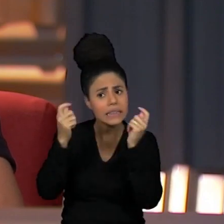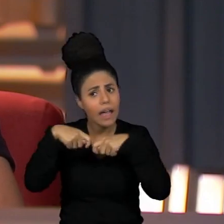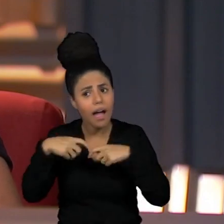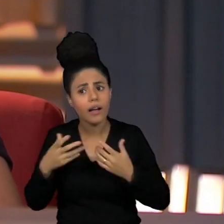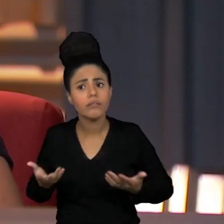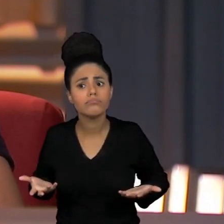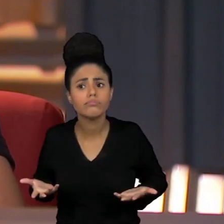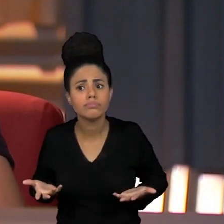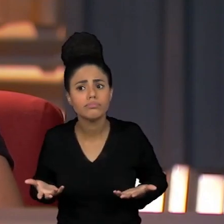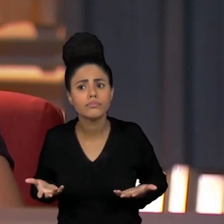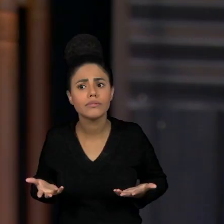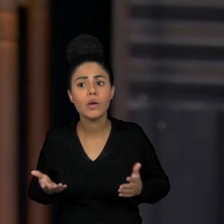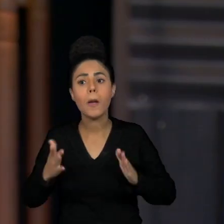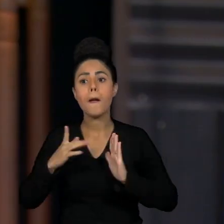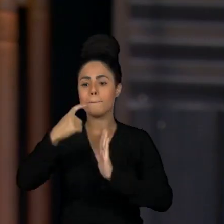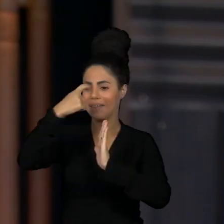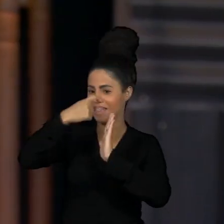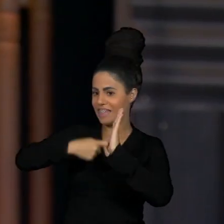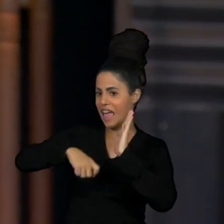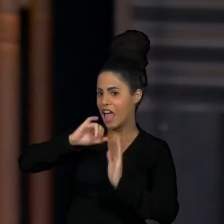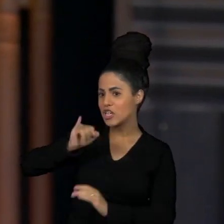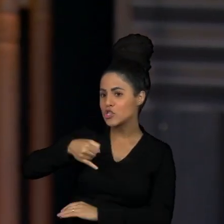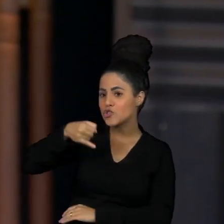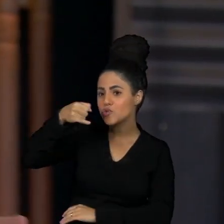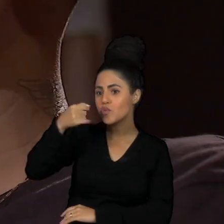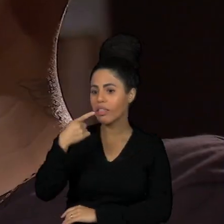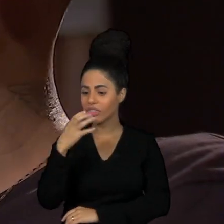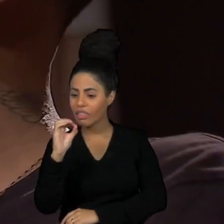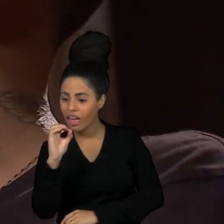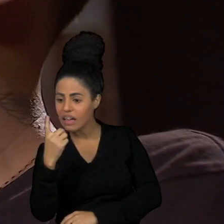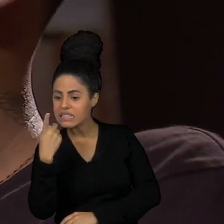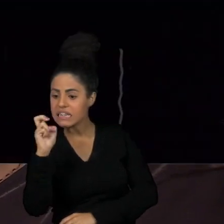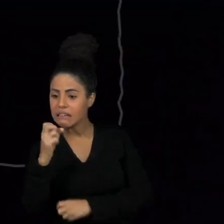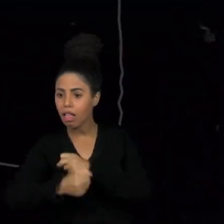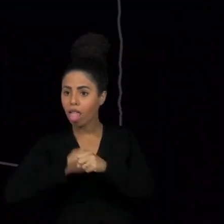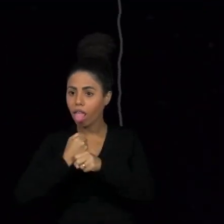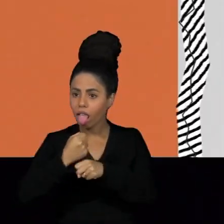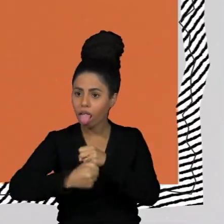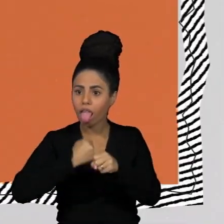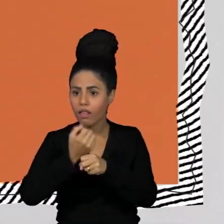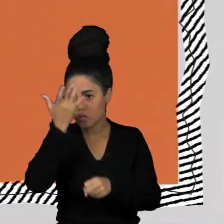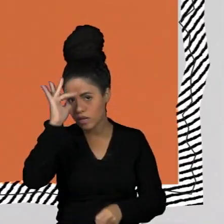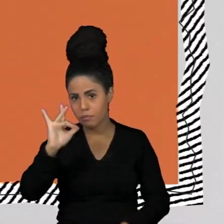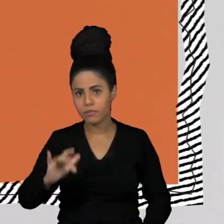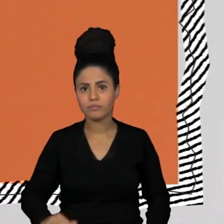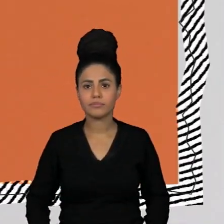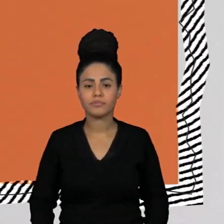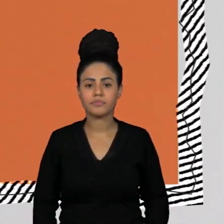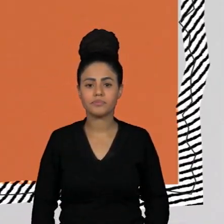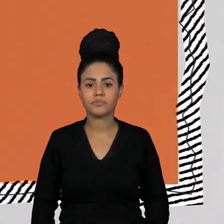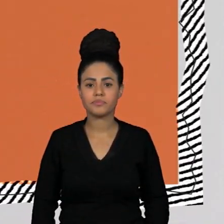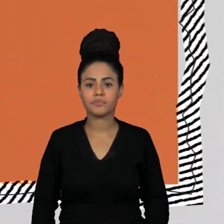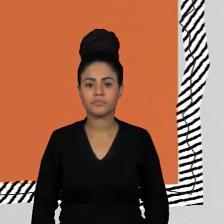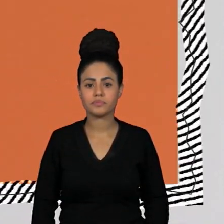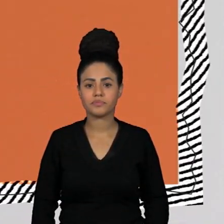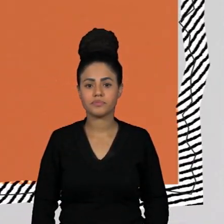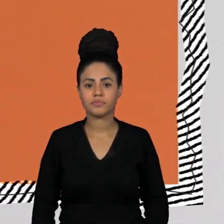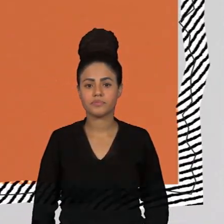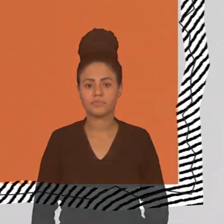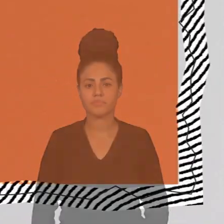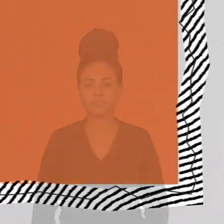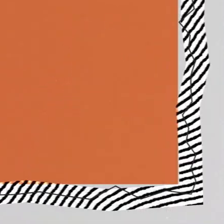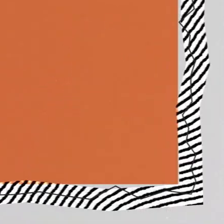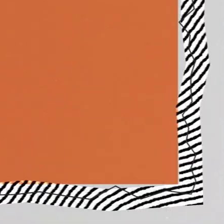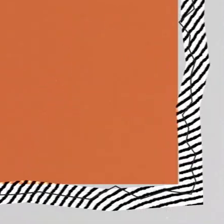sabe que está em 10, 15 anos, quanto de juros está pagando por ano. Gente, eu não sabia que gastar